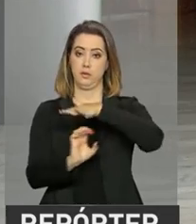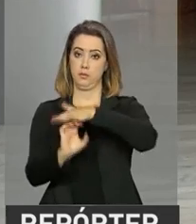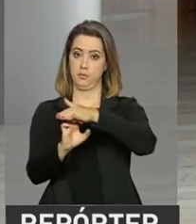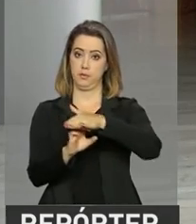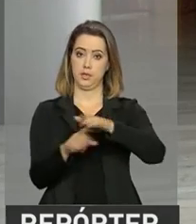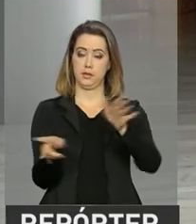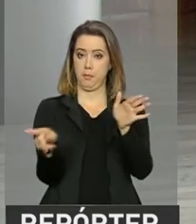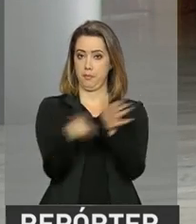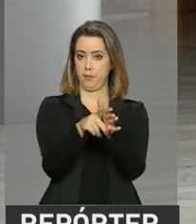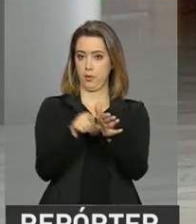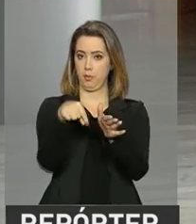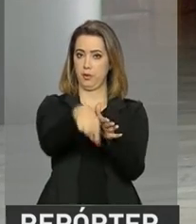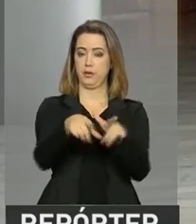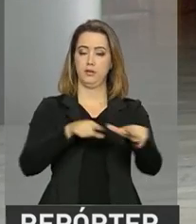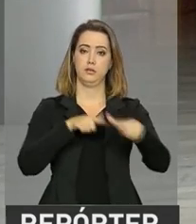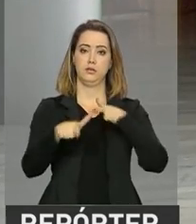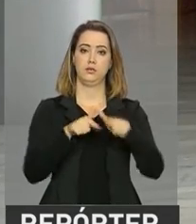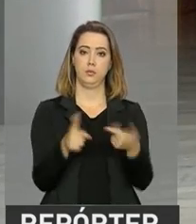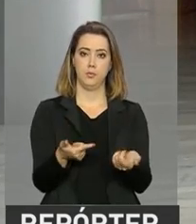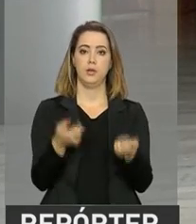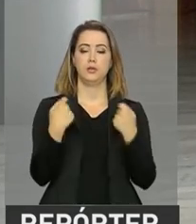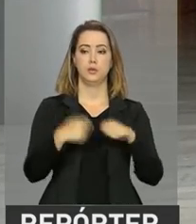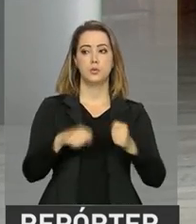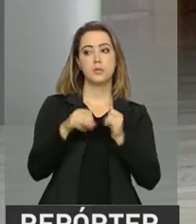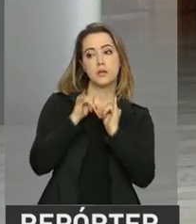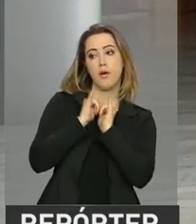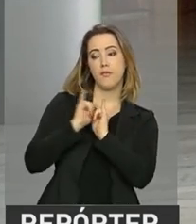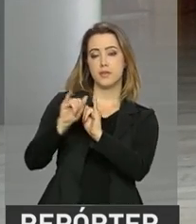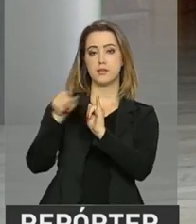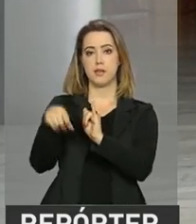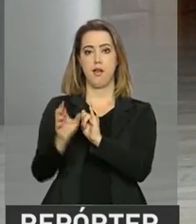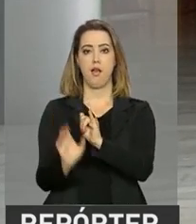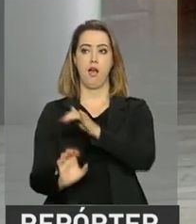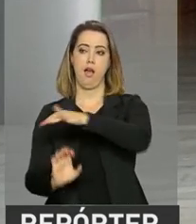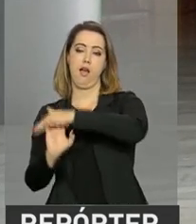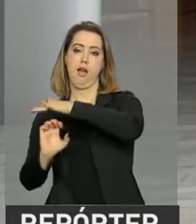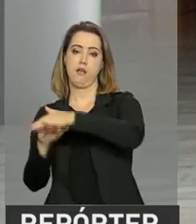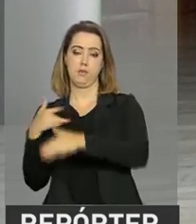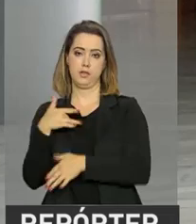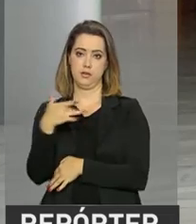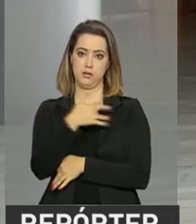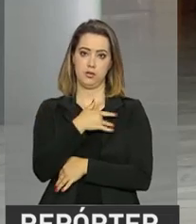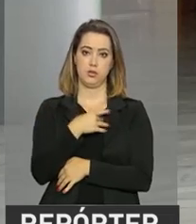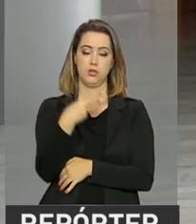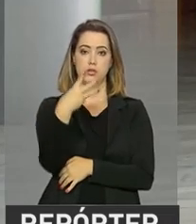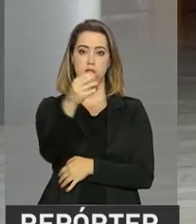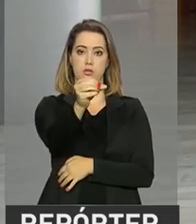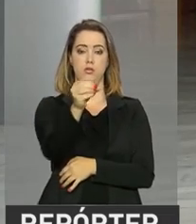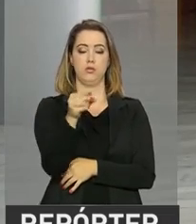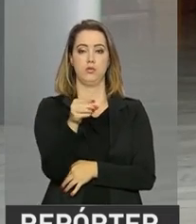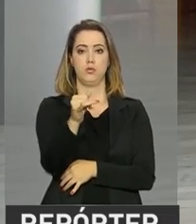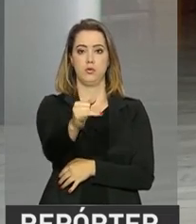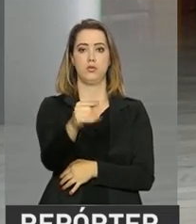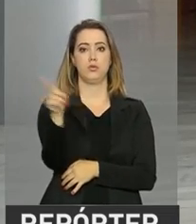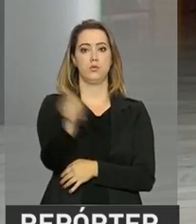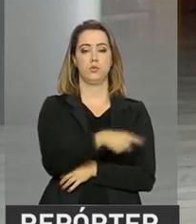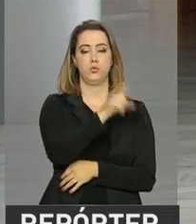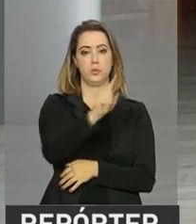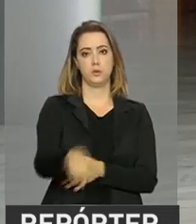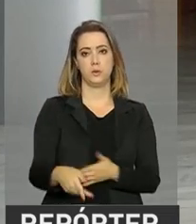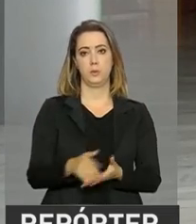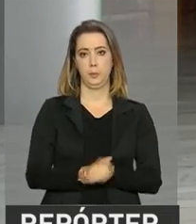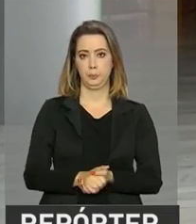trabalha. Essa empresa deverá informar a operadora que terá um prazo de 30 dias para tomar as medidas